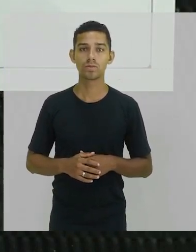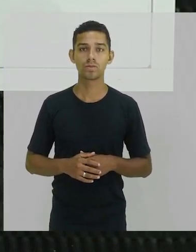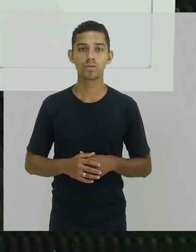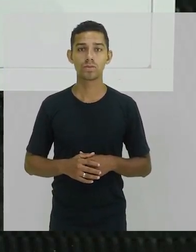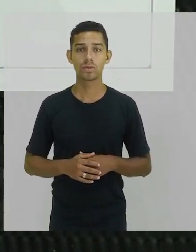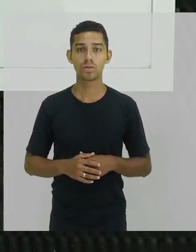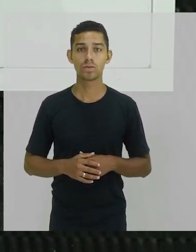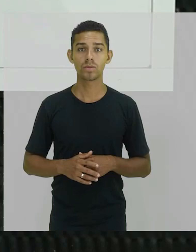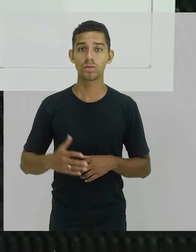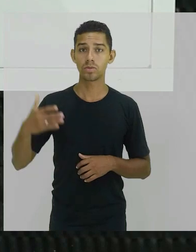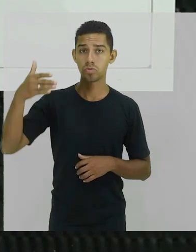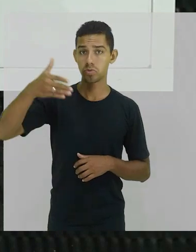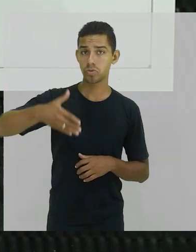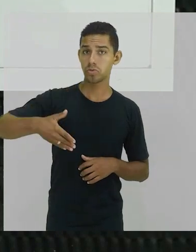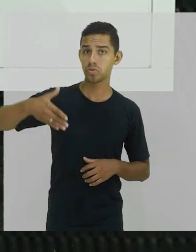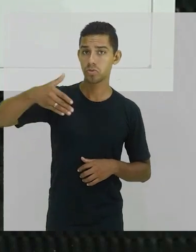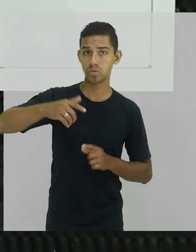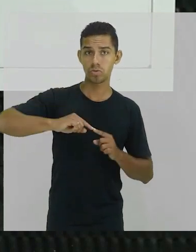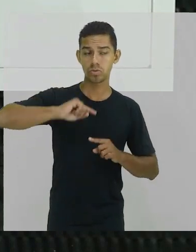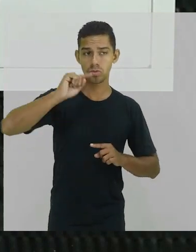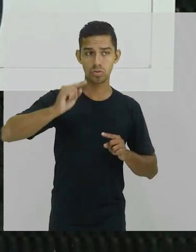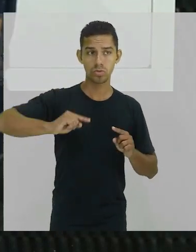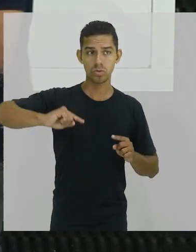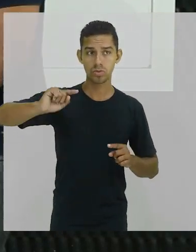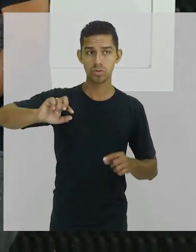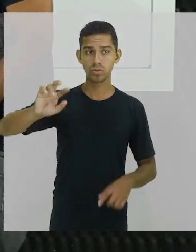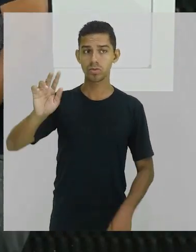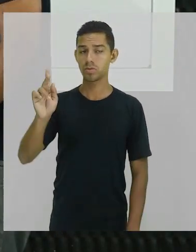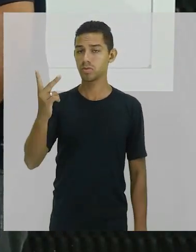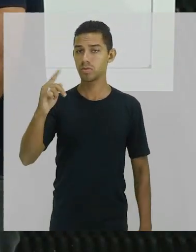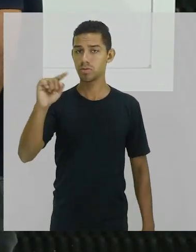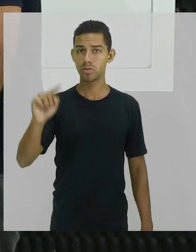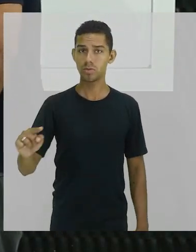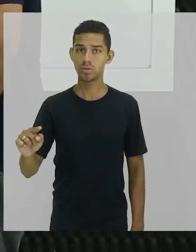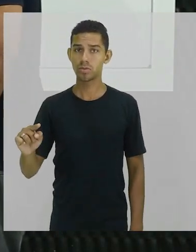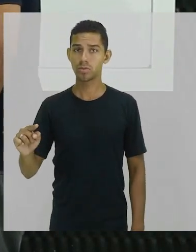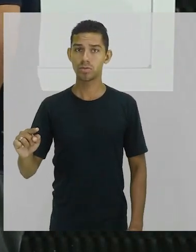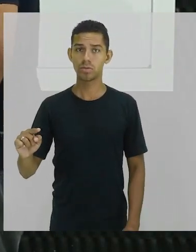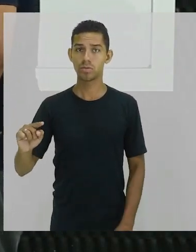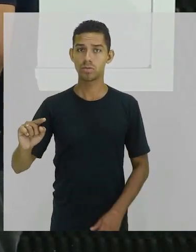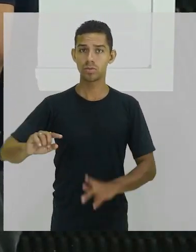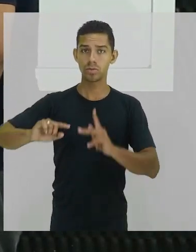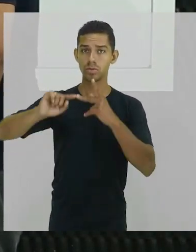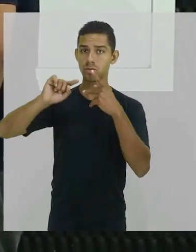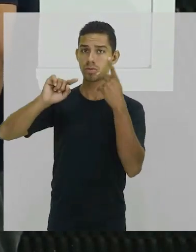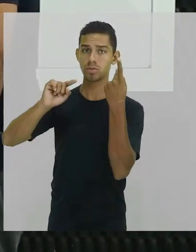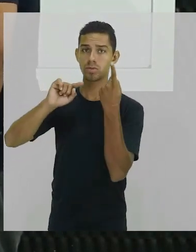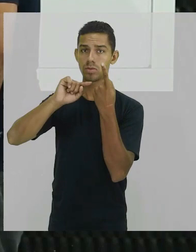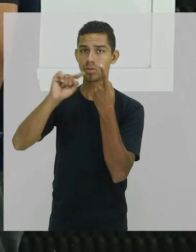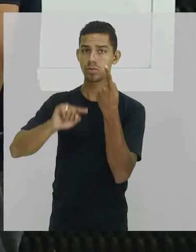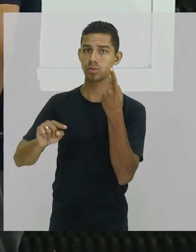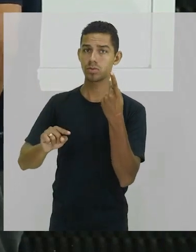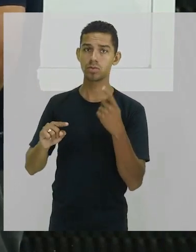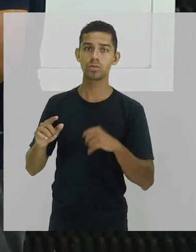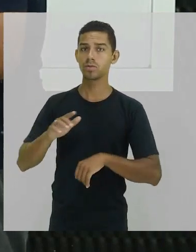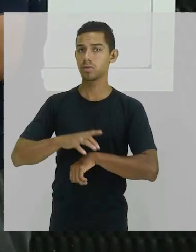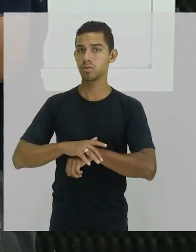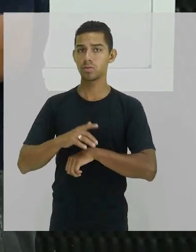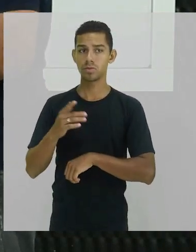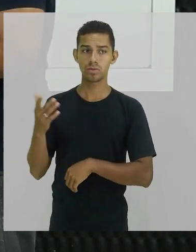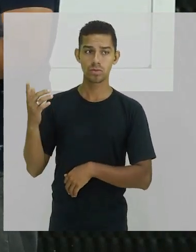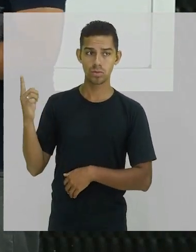e a frequência é dado em hertz. Esse hertz é o mesmo que 1 sobre